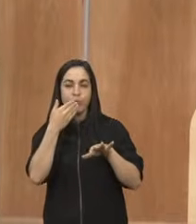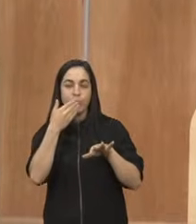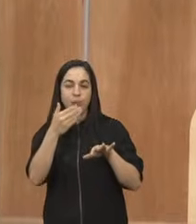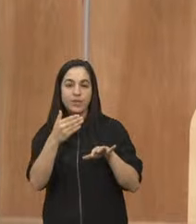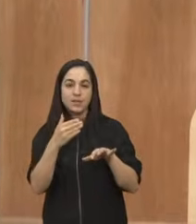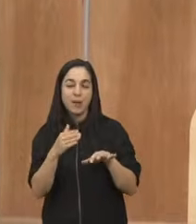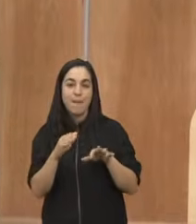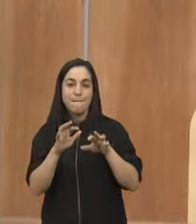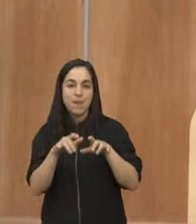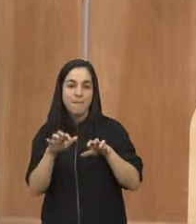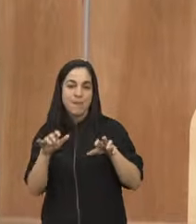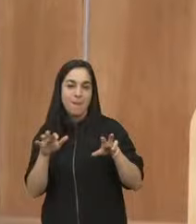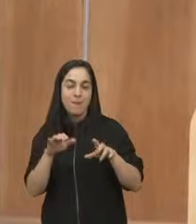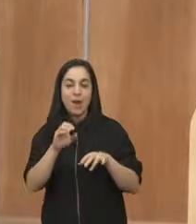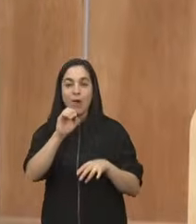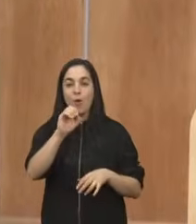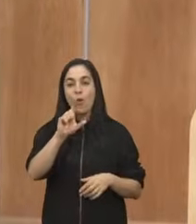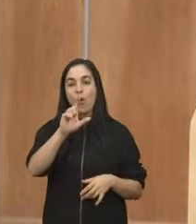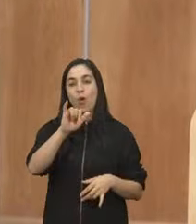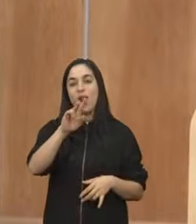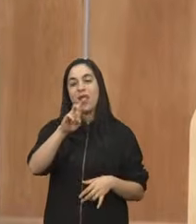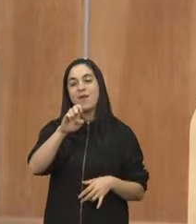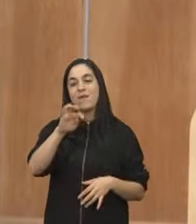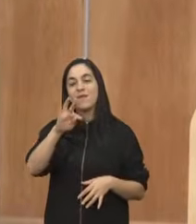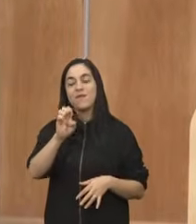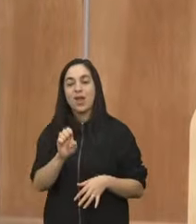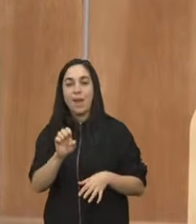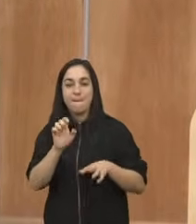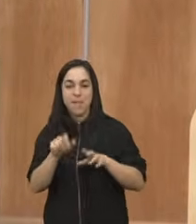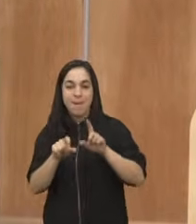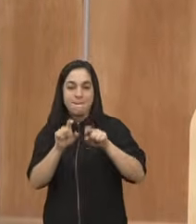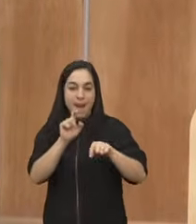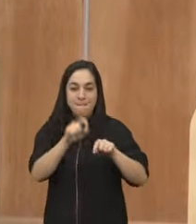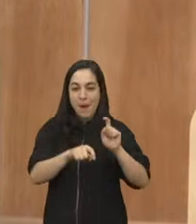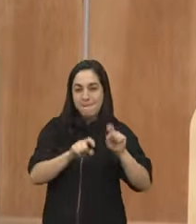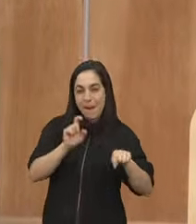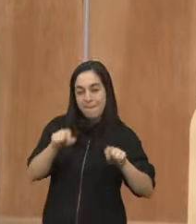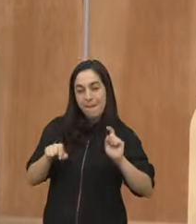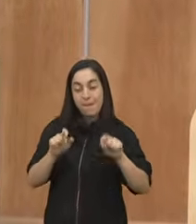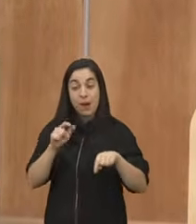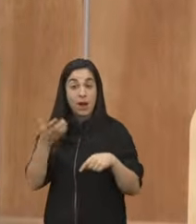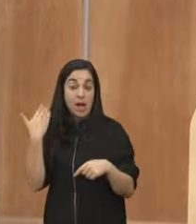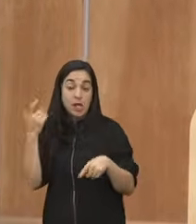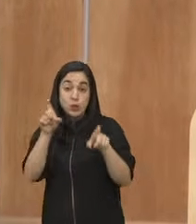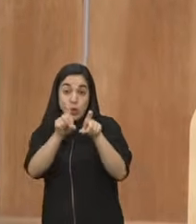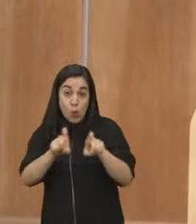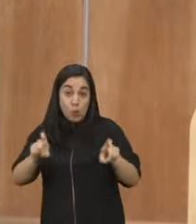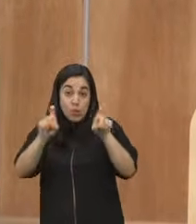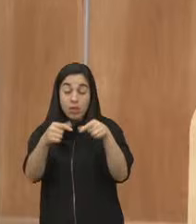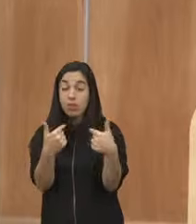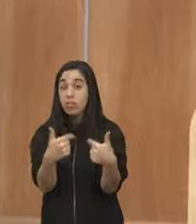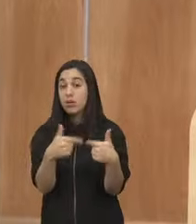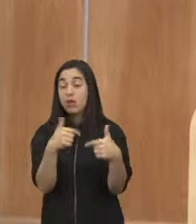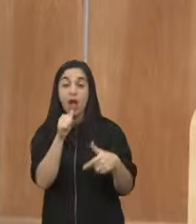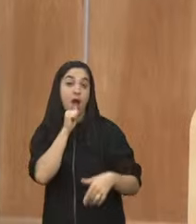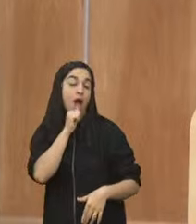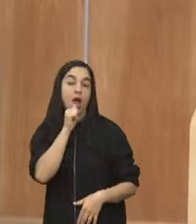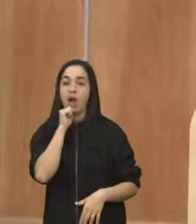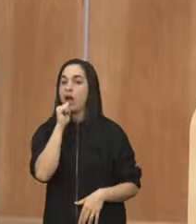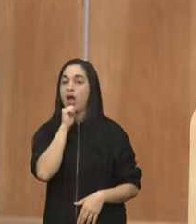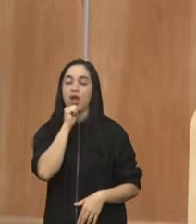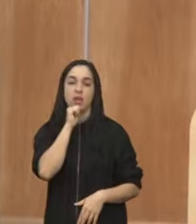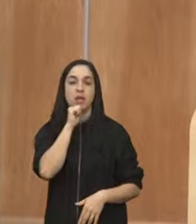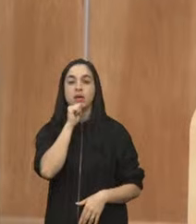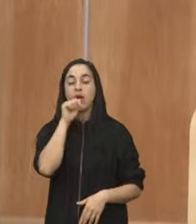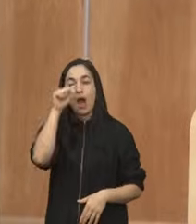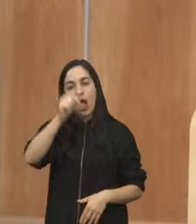com a máquina Olivetti, professor. A gente não tinha computador, não tinha, o computador estava se iniciando ainda.